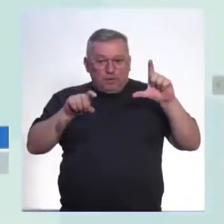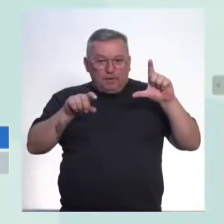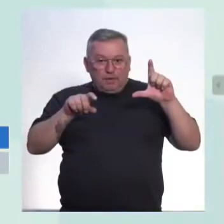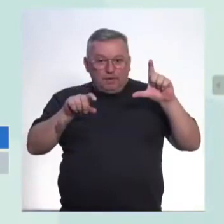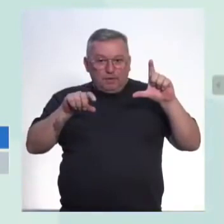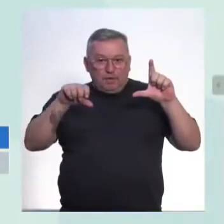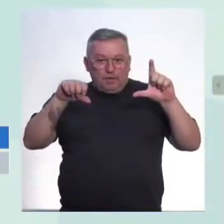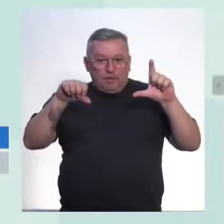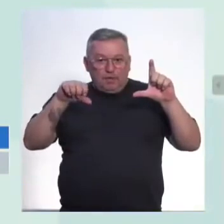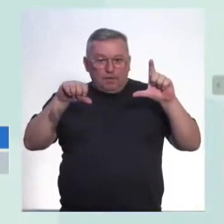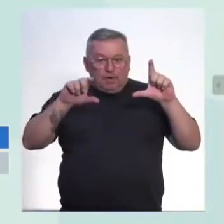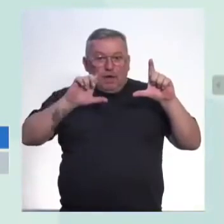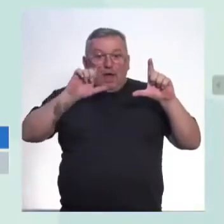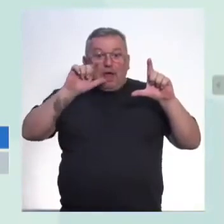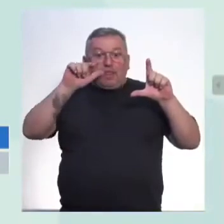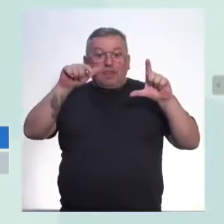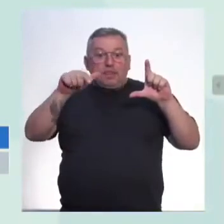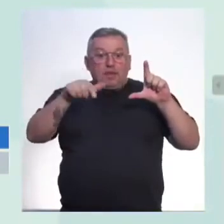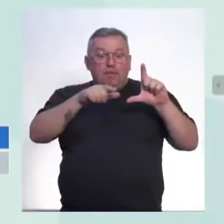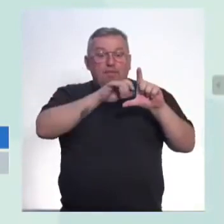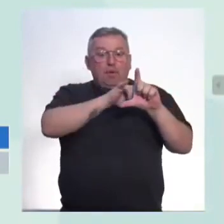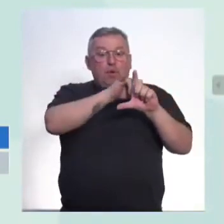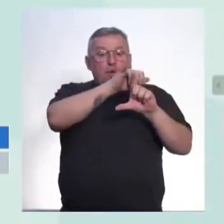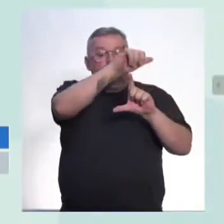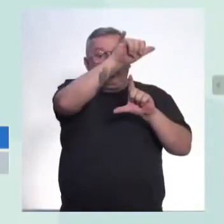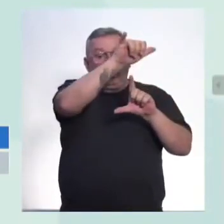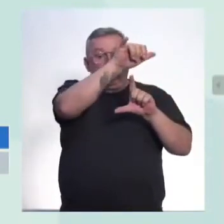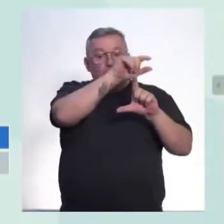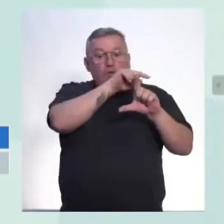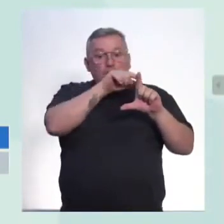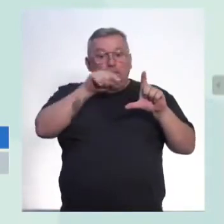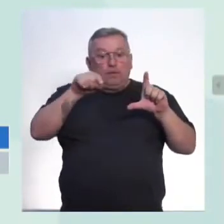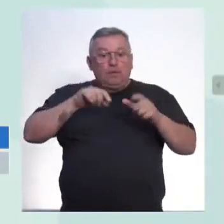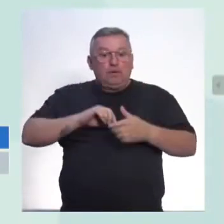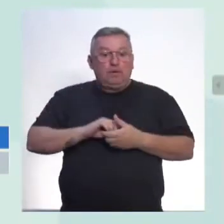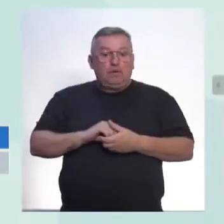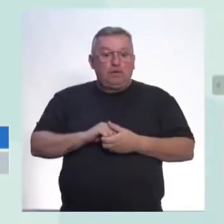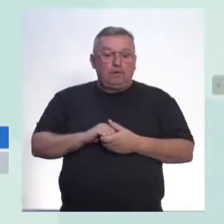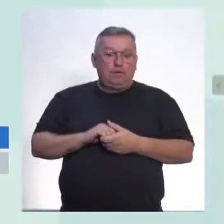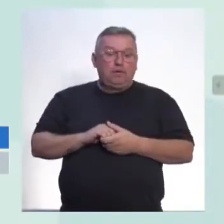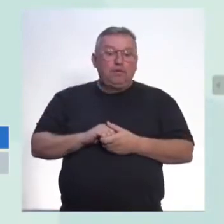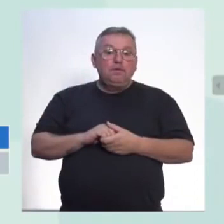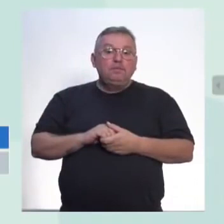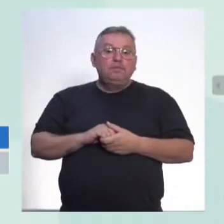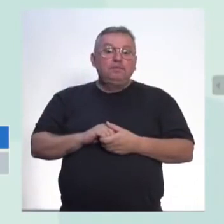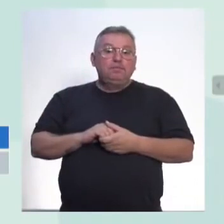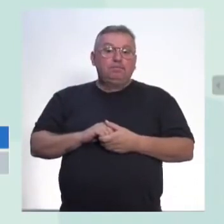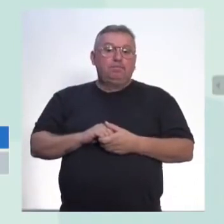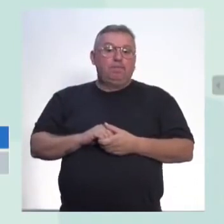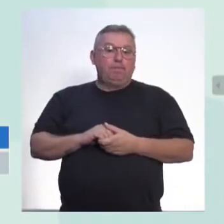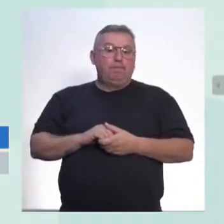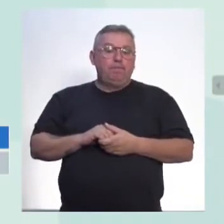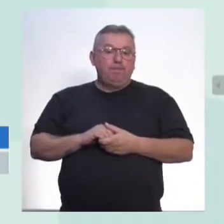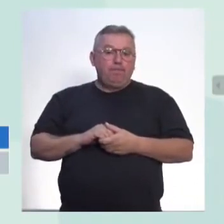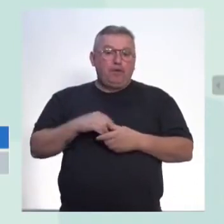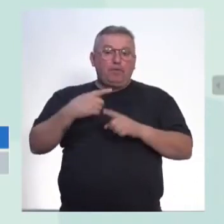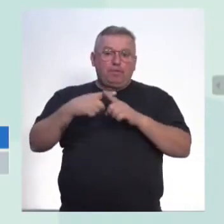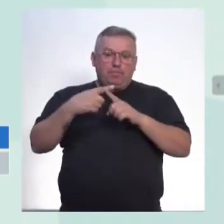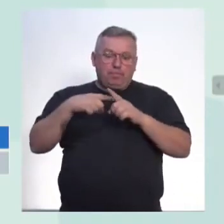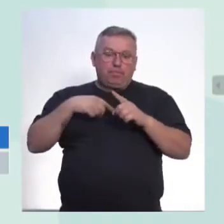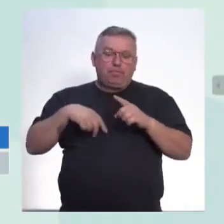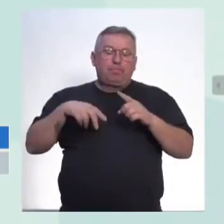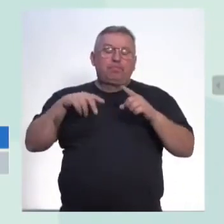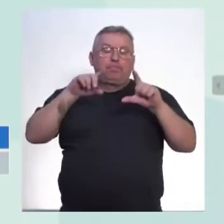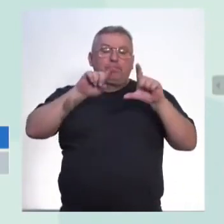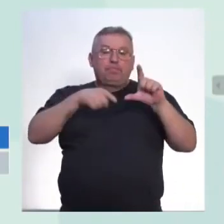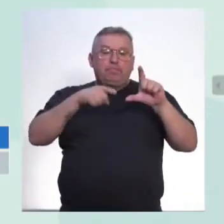ó, 9. E depois você faz essa projeção aonde? Faz essa projeção no Y. Portanto, aqui temos as